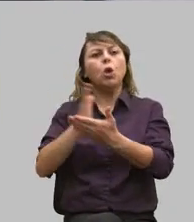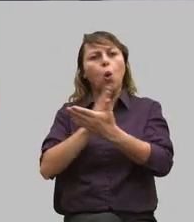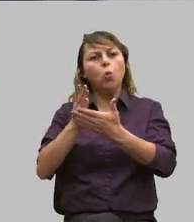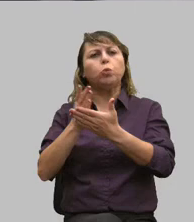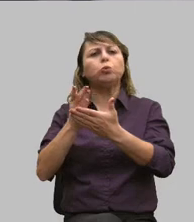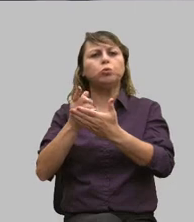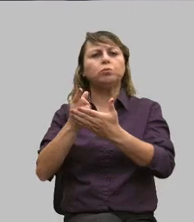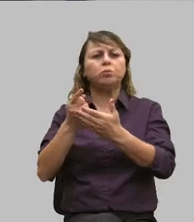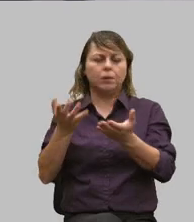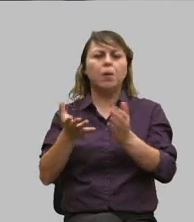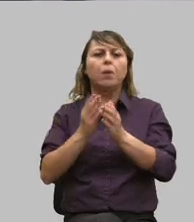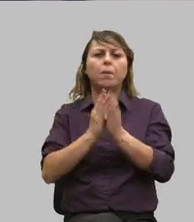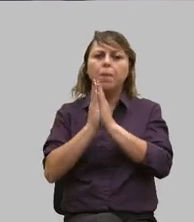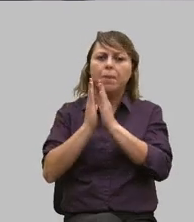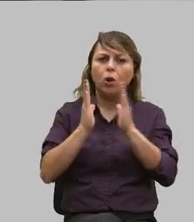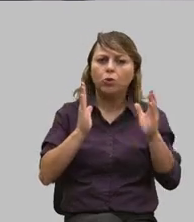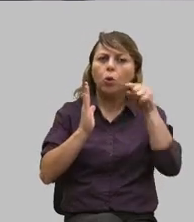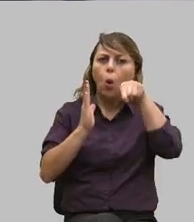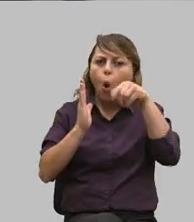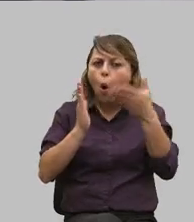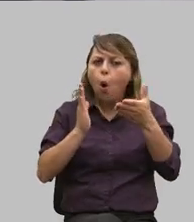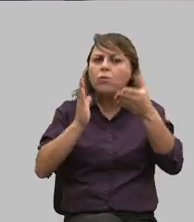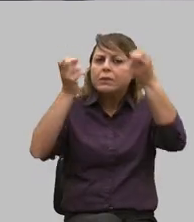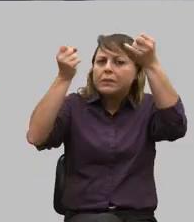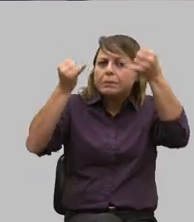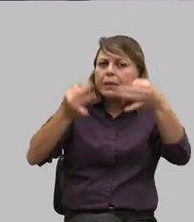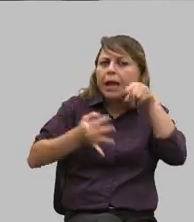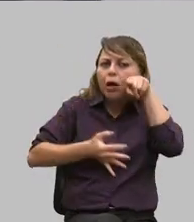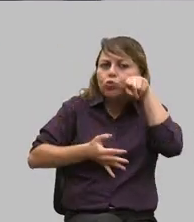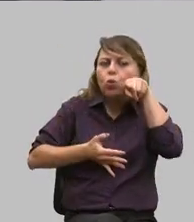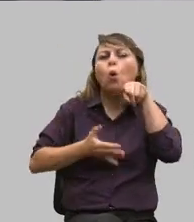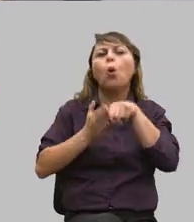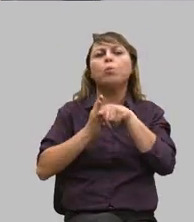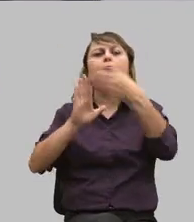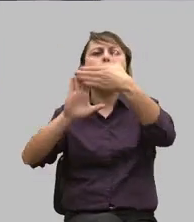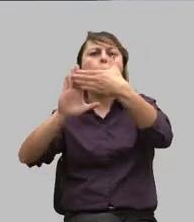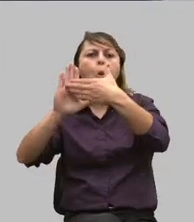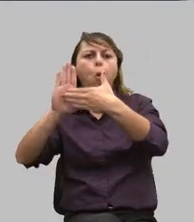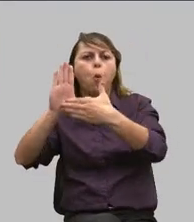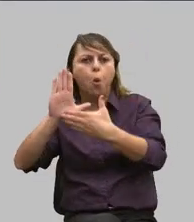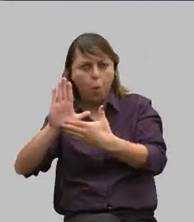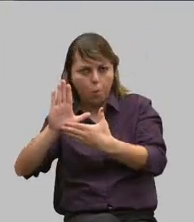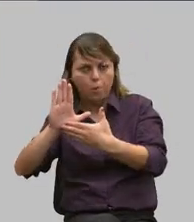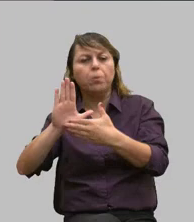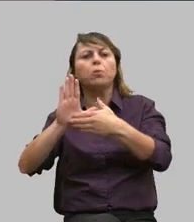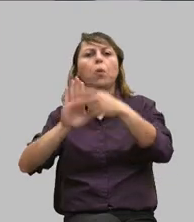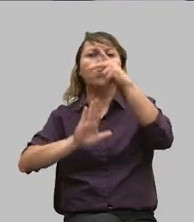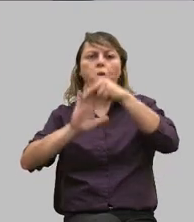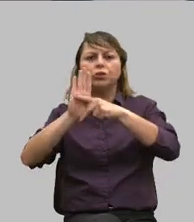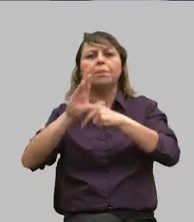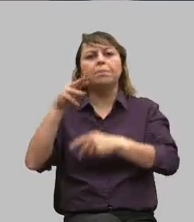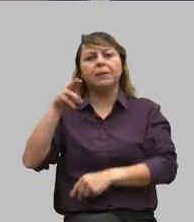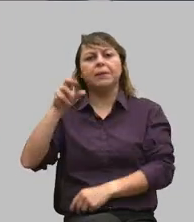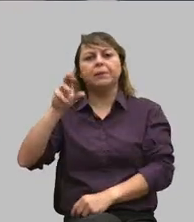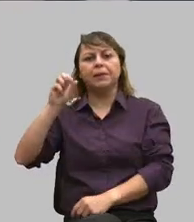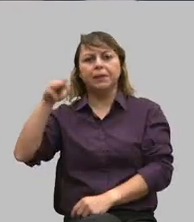falar para vocês um pouco hoje sobre o programa eu passo aqui no computador